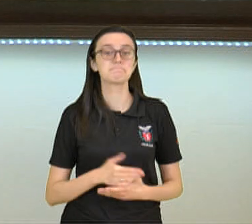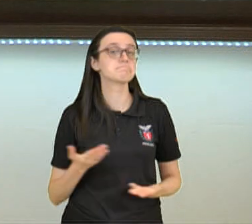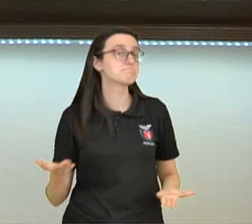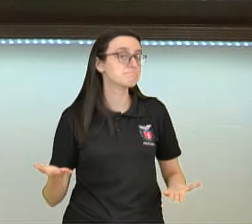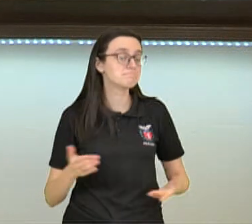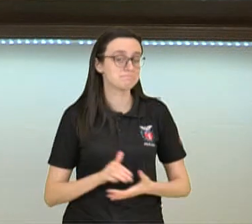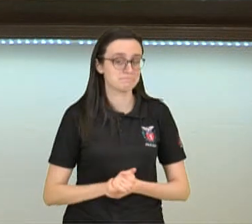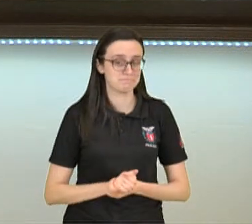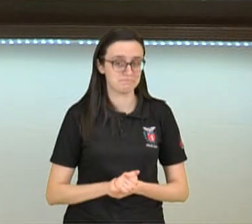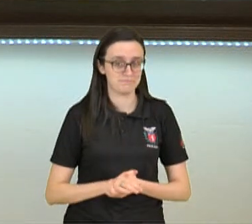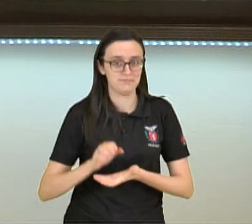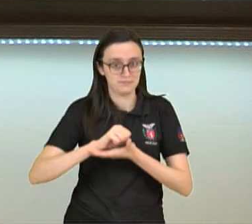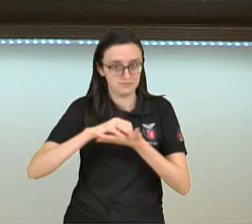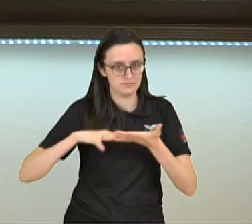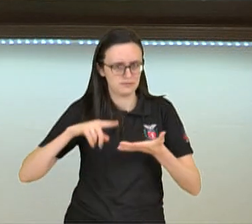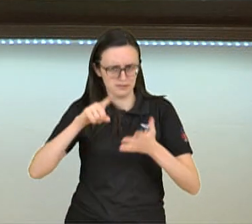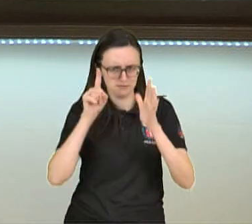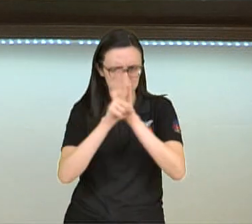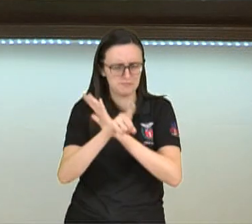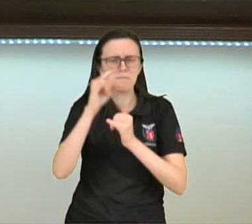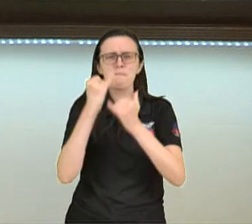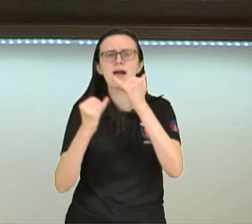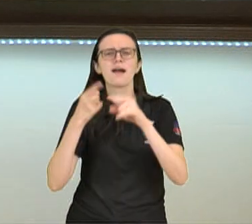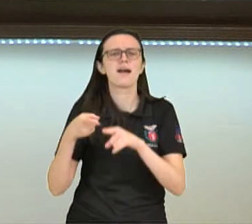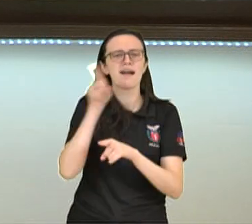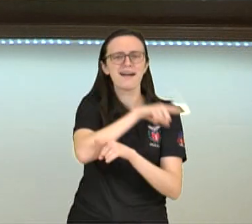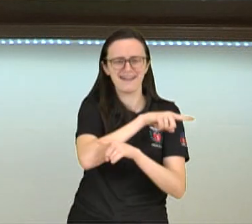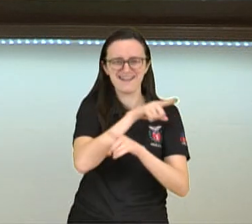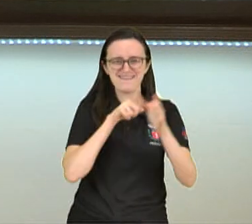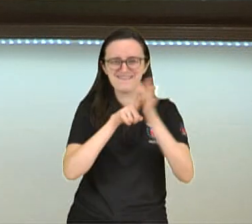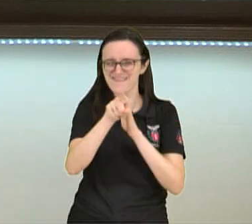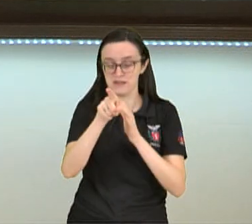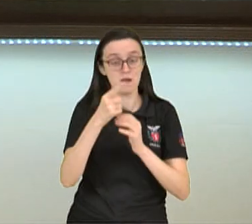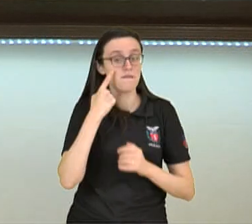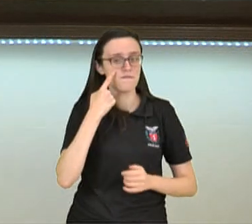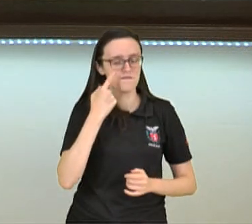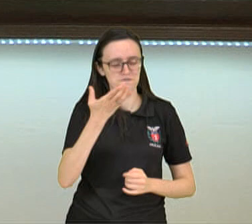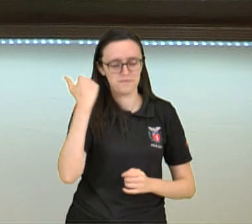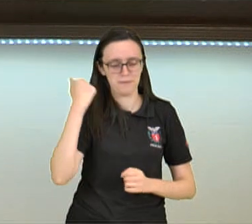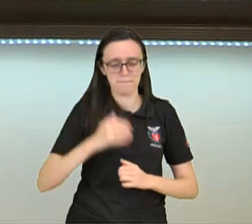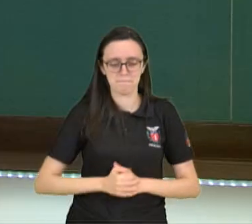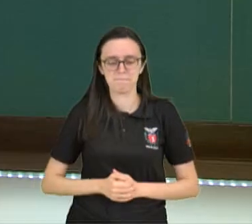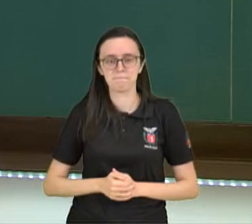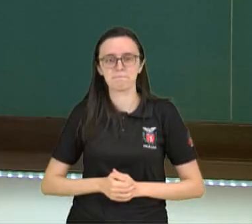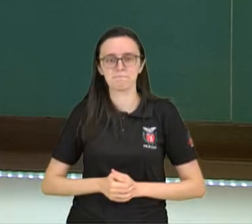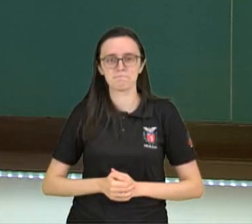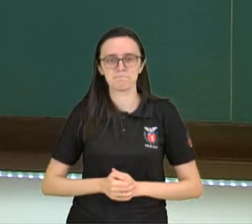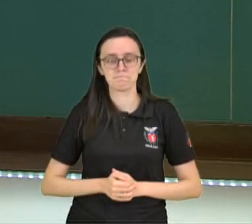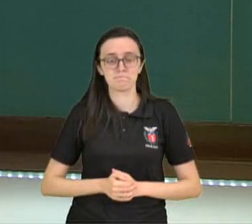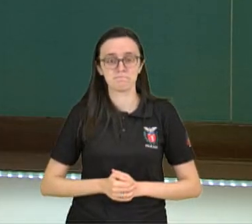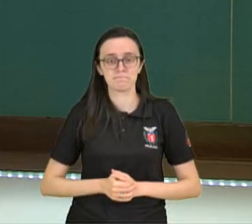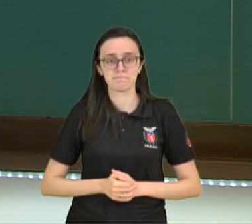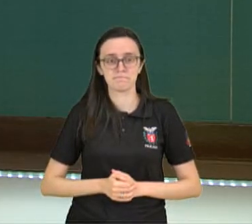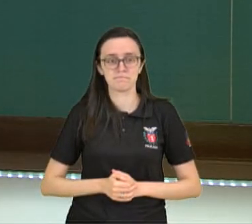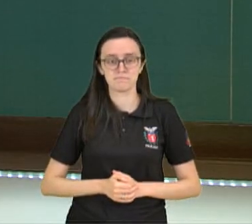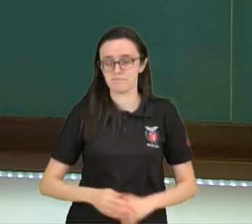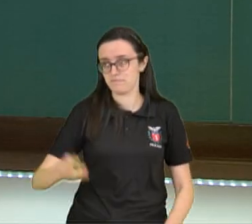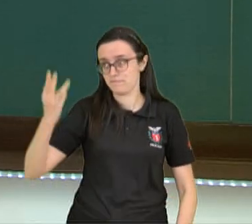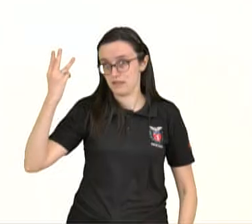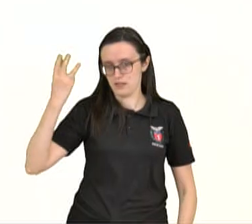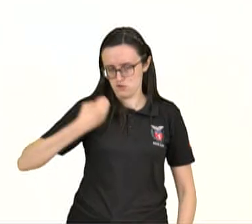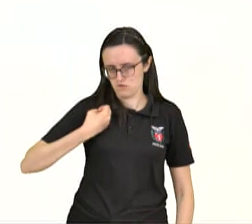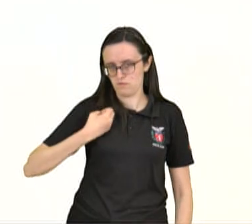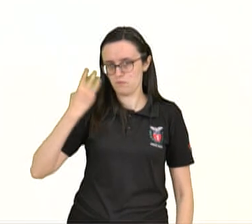E aí, pessoal, exercício de quiz muito parecido com o exercício anterior, né? Vamos lá? Então, lá, essas coches, esses